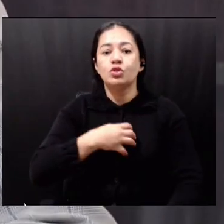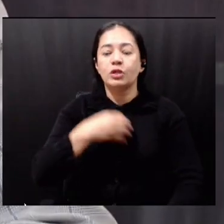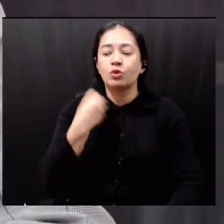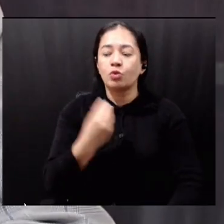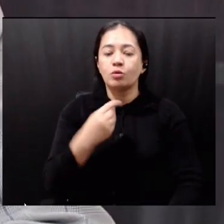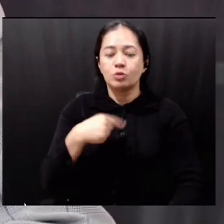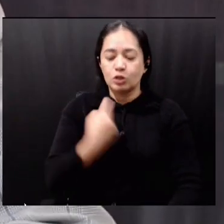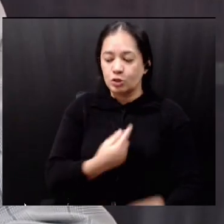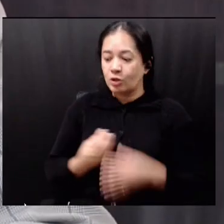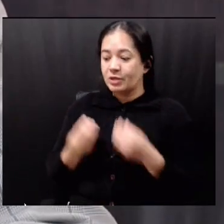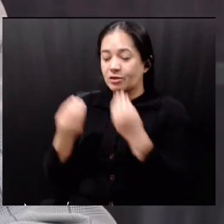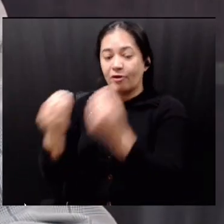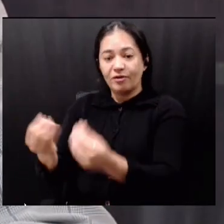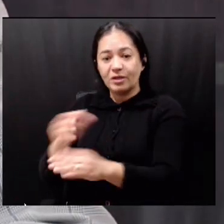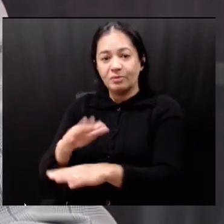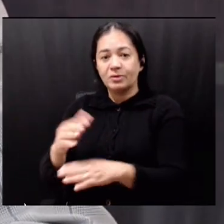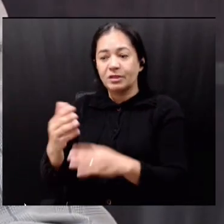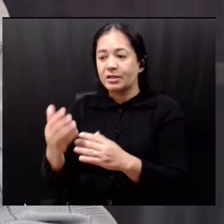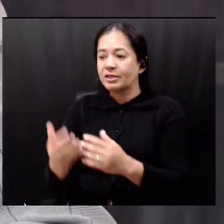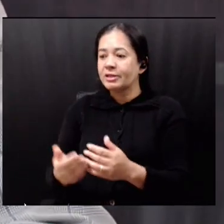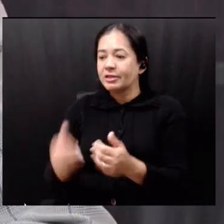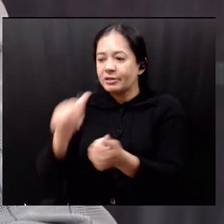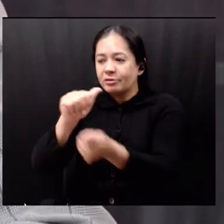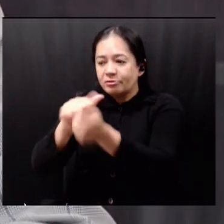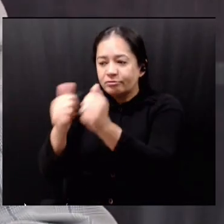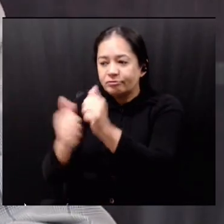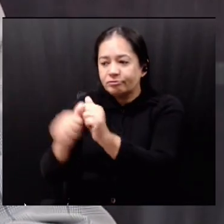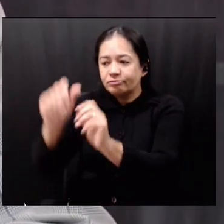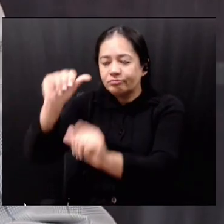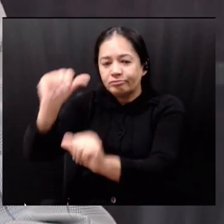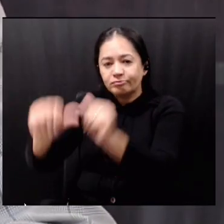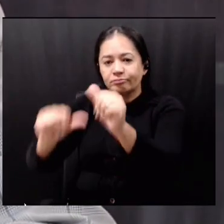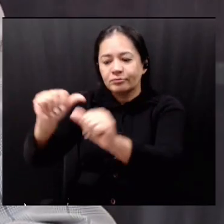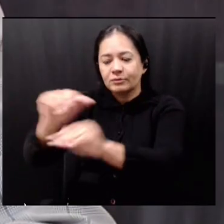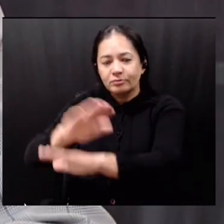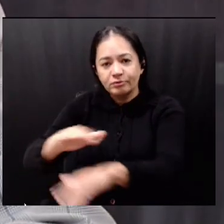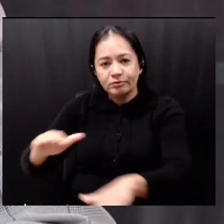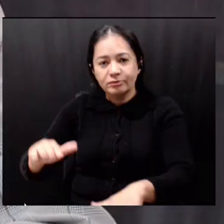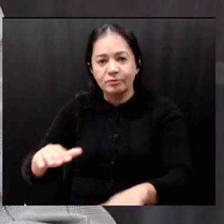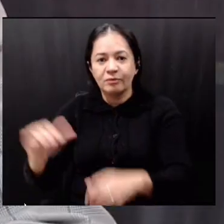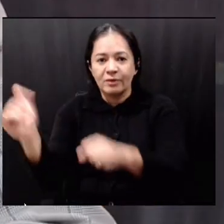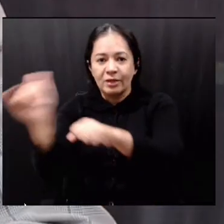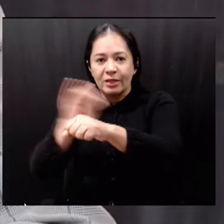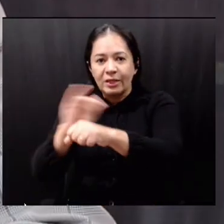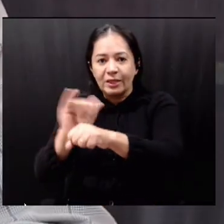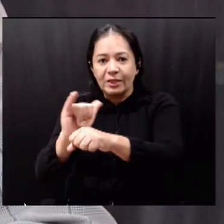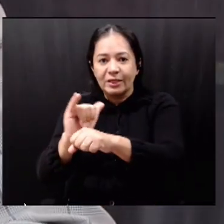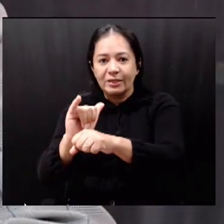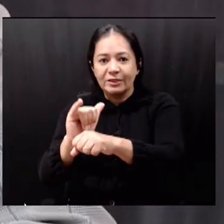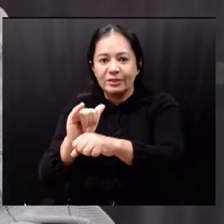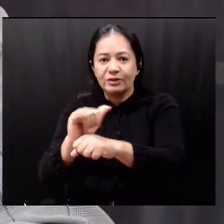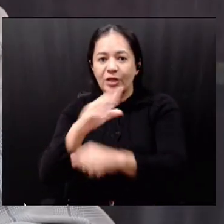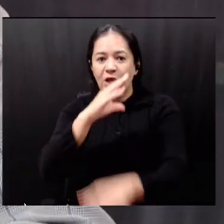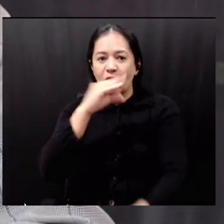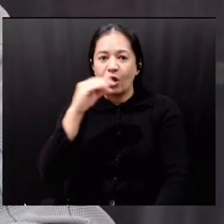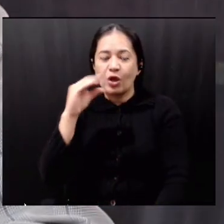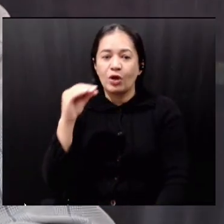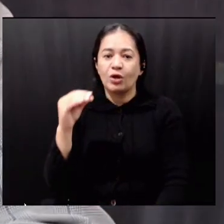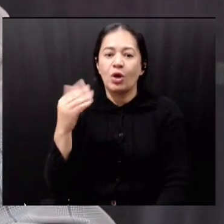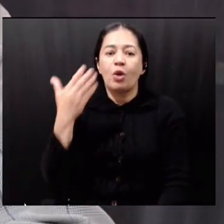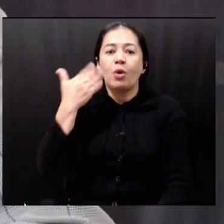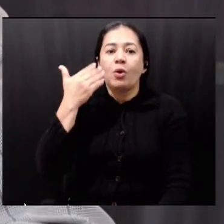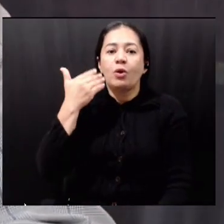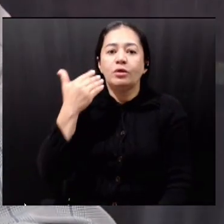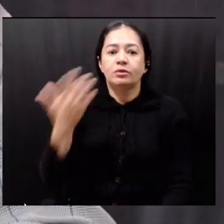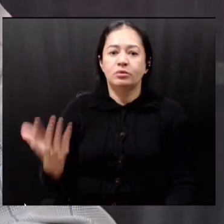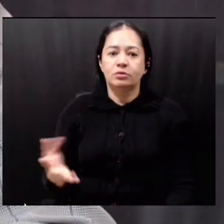ali o imaginário daquela criança. Então, a gente vê muito assim no YouTube, assim, aqueles canais que os adolescentes estão consumindo bastante de trollagem. Então, assim, se o